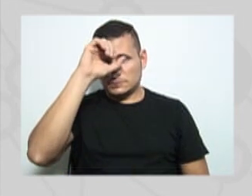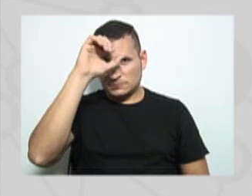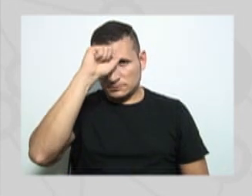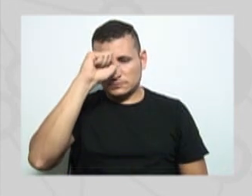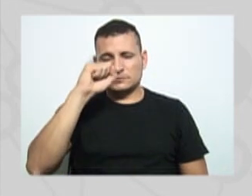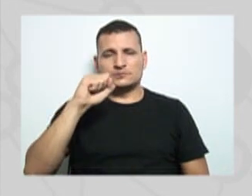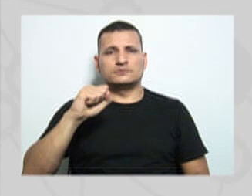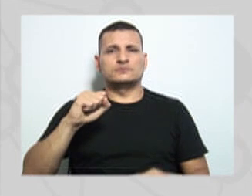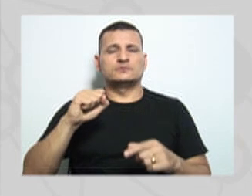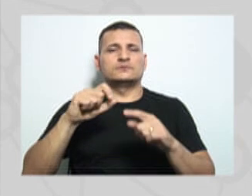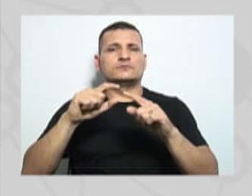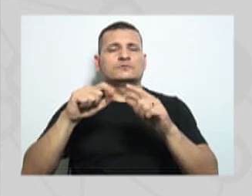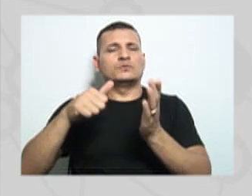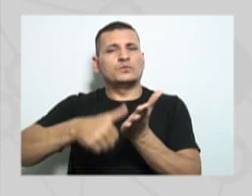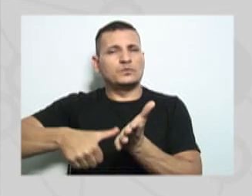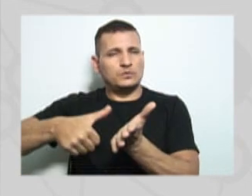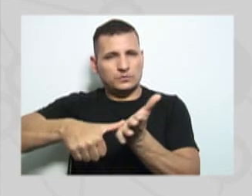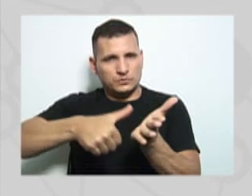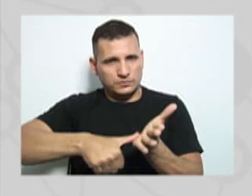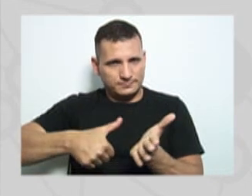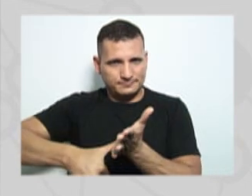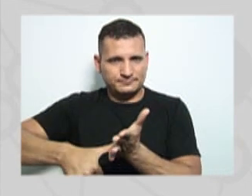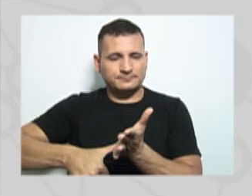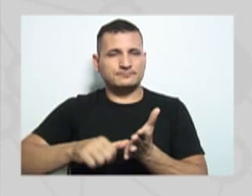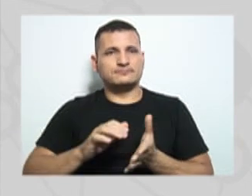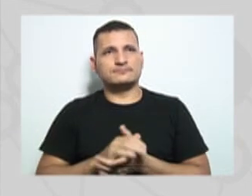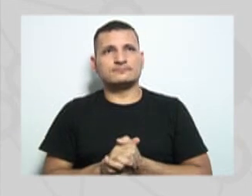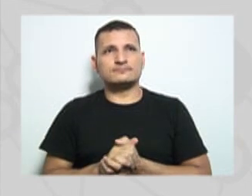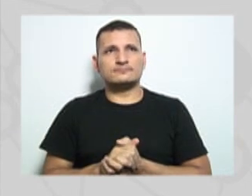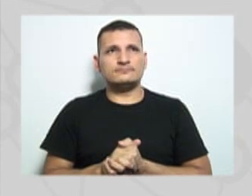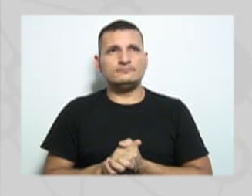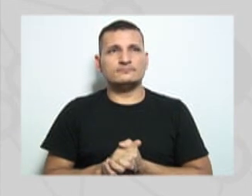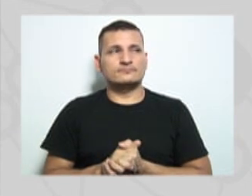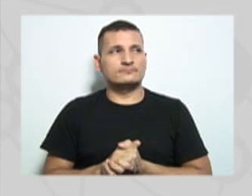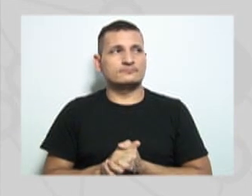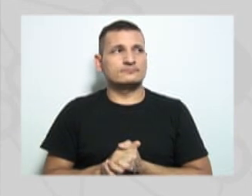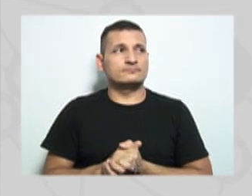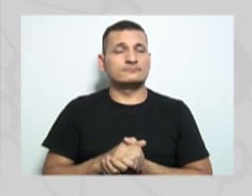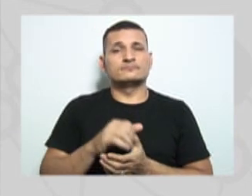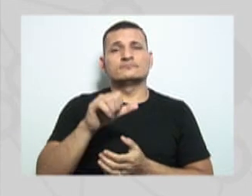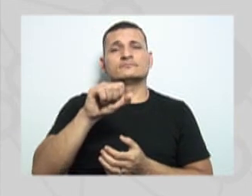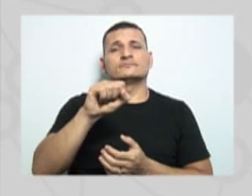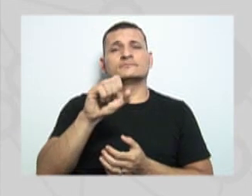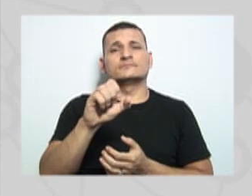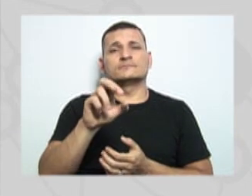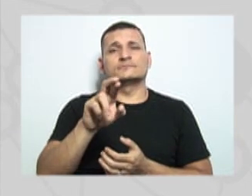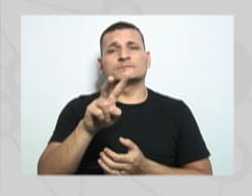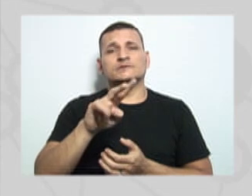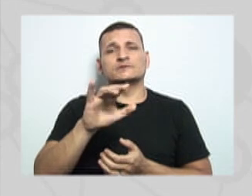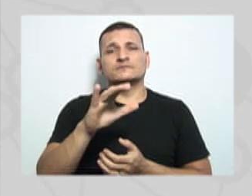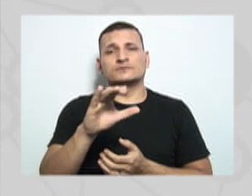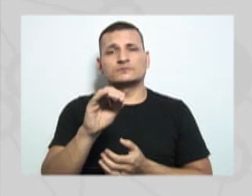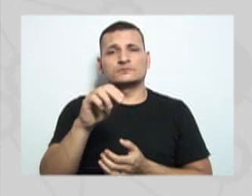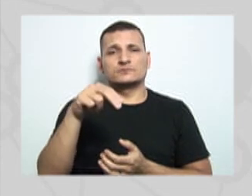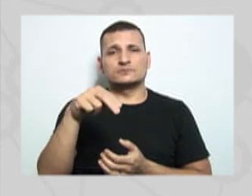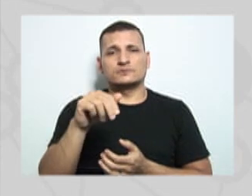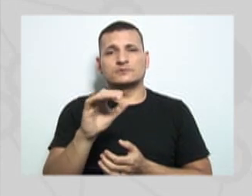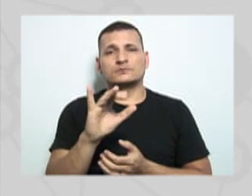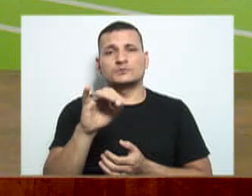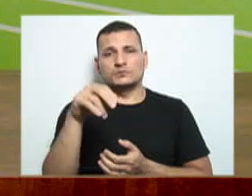às cooperativas. Isso, SESCOP, Serviço Nacional de Aprendizagem do